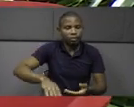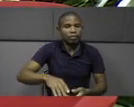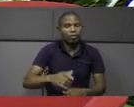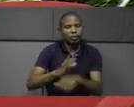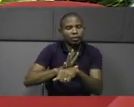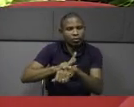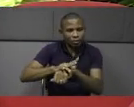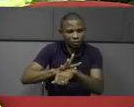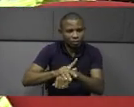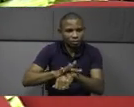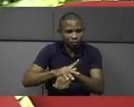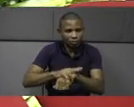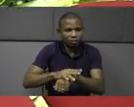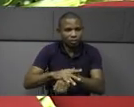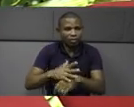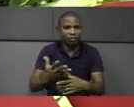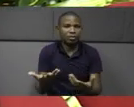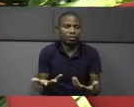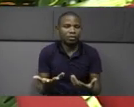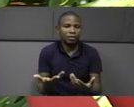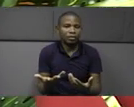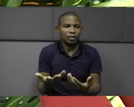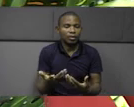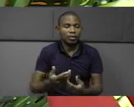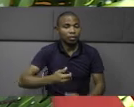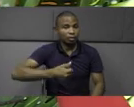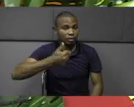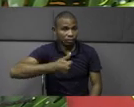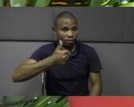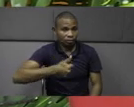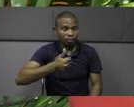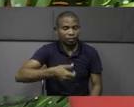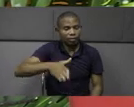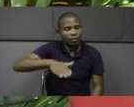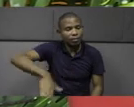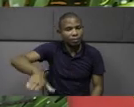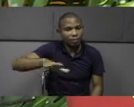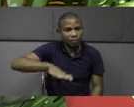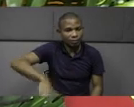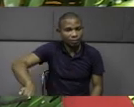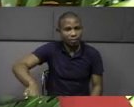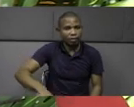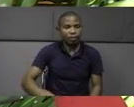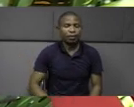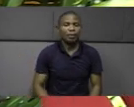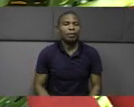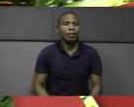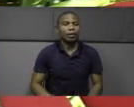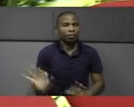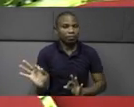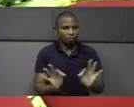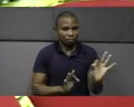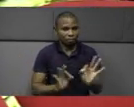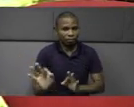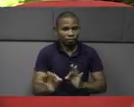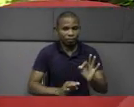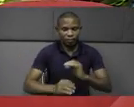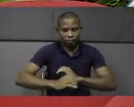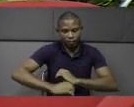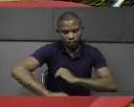veiculação hídrica na primeira infância o plano de saneamento tinha claramente